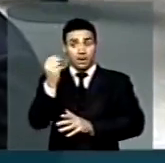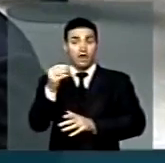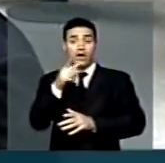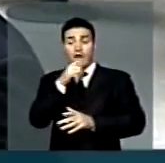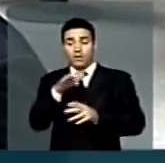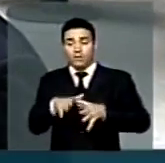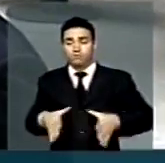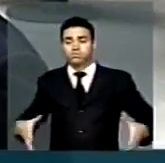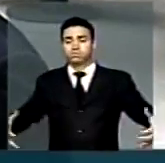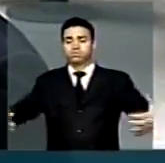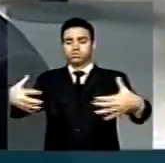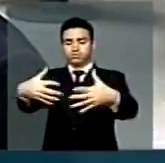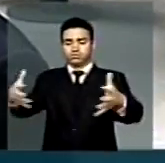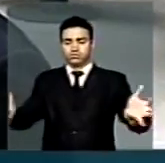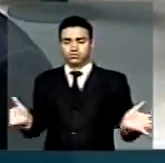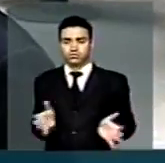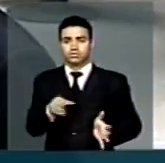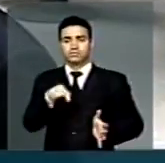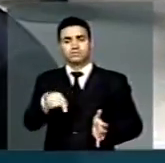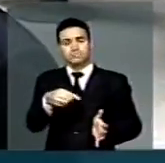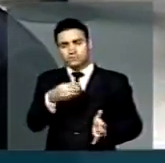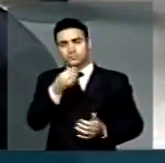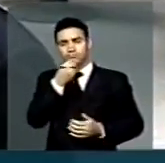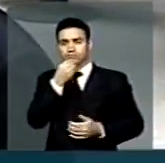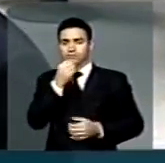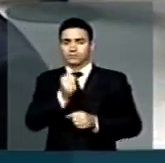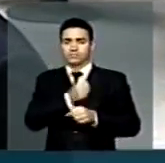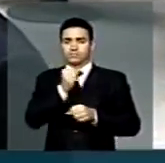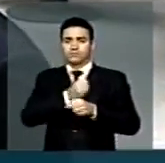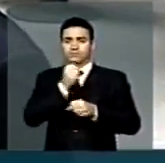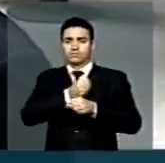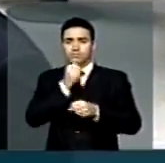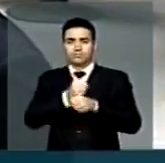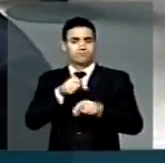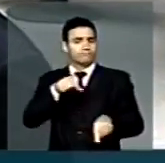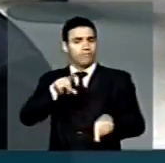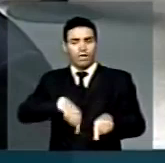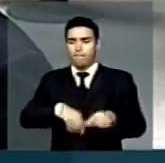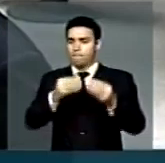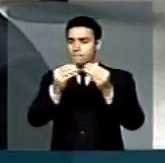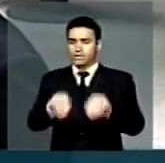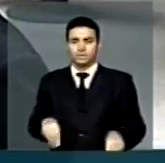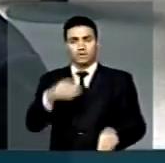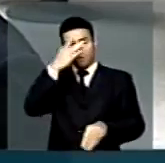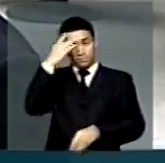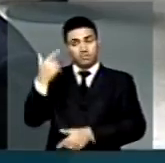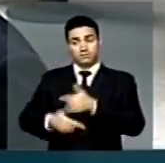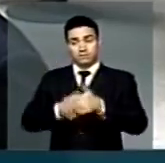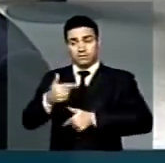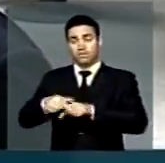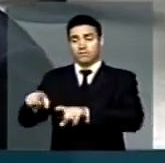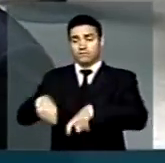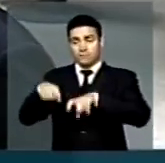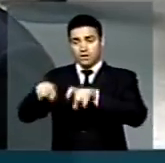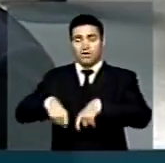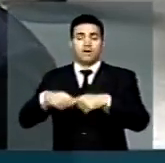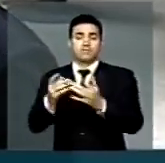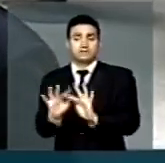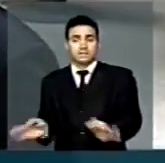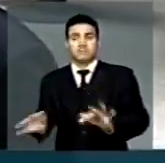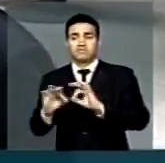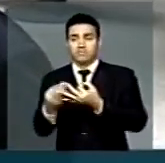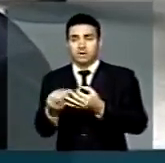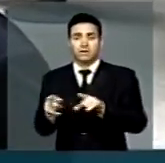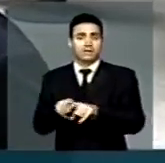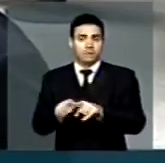barragem ali naquela localidade. Isso é muito prejudicial aos produtores rurais, aos pequenos produtores, ao